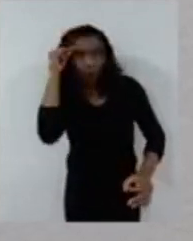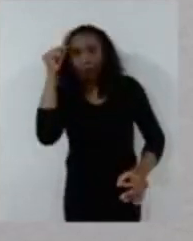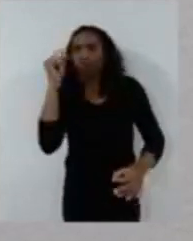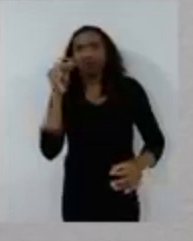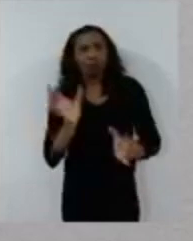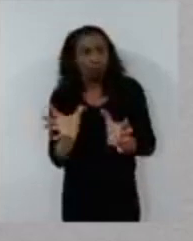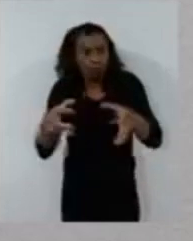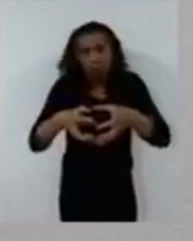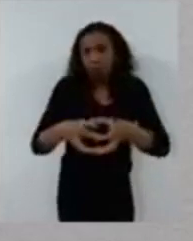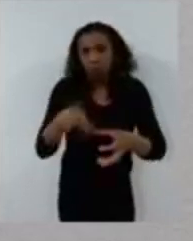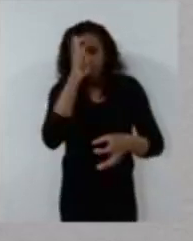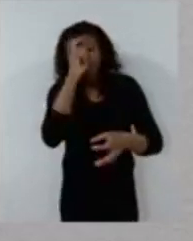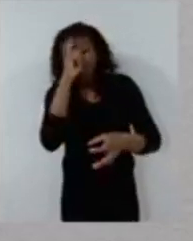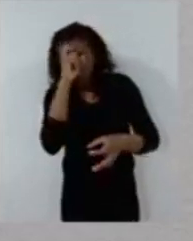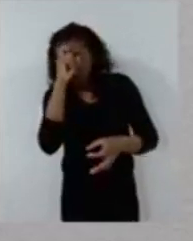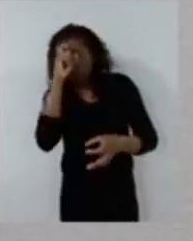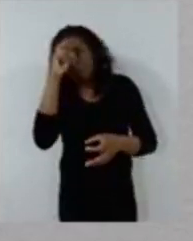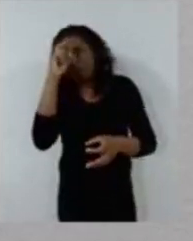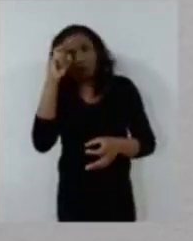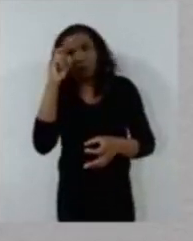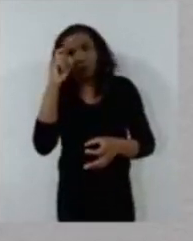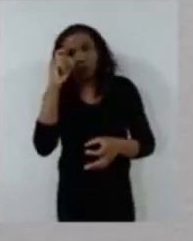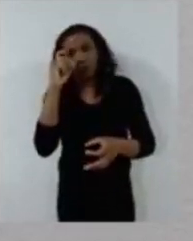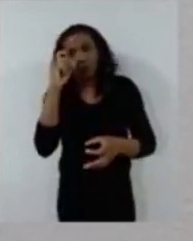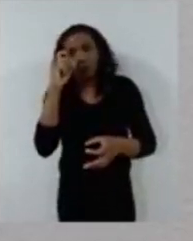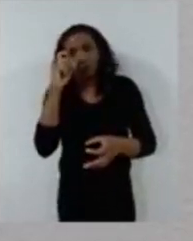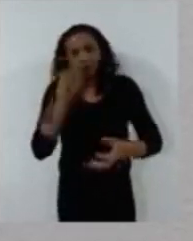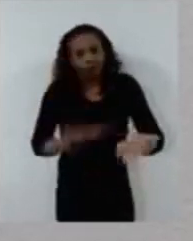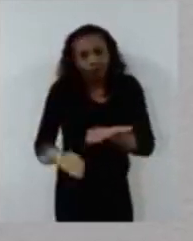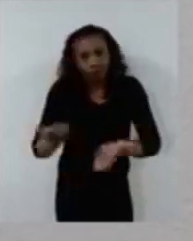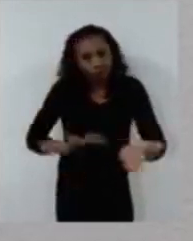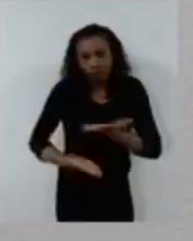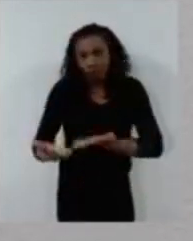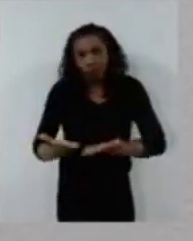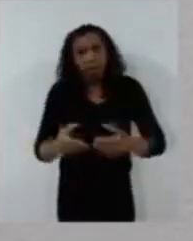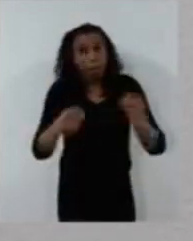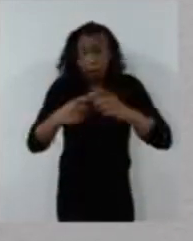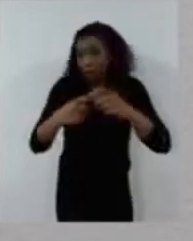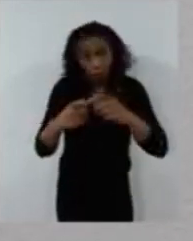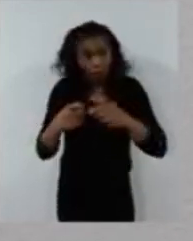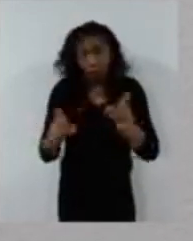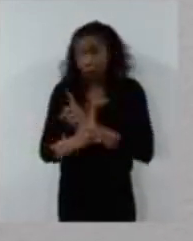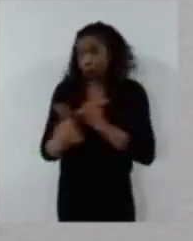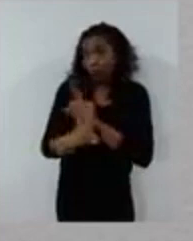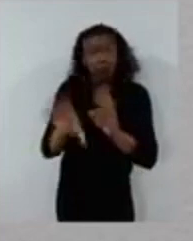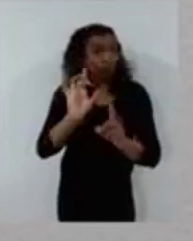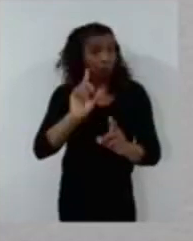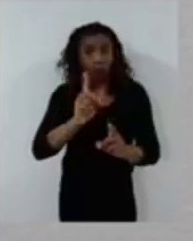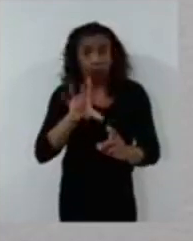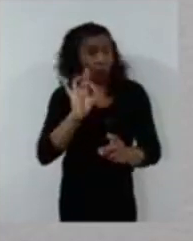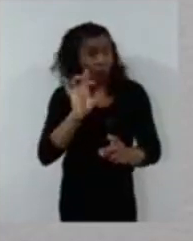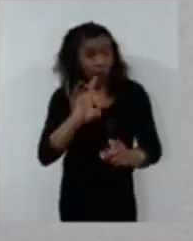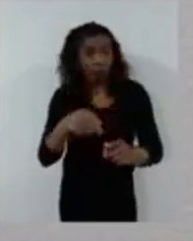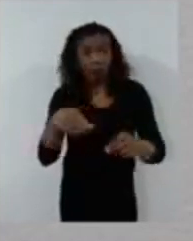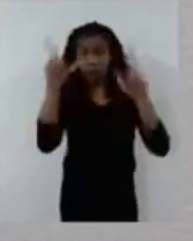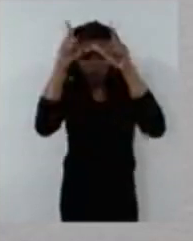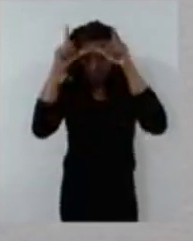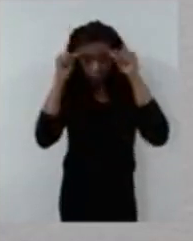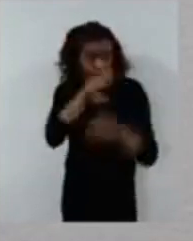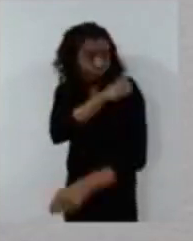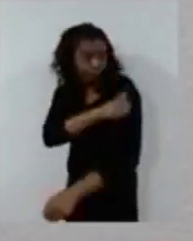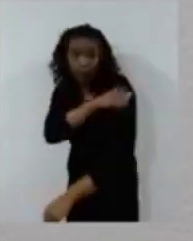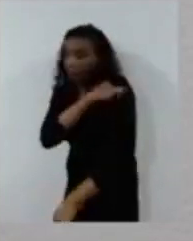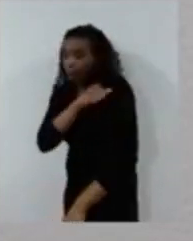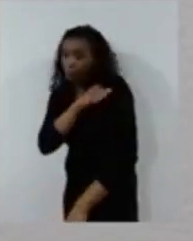dos hospitais, não adianta só as atitudes dos médicos que estão tratando, dos enfermeiros, de todo o